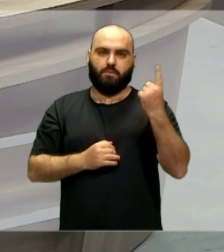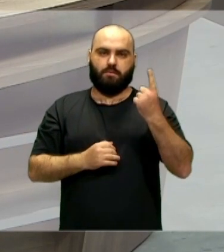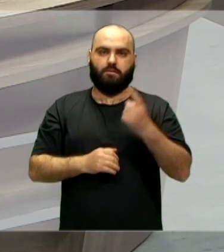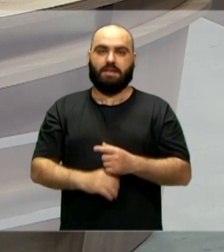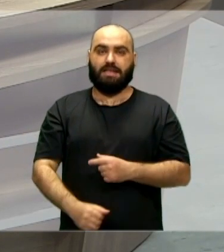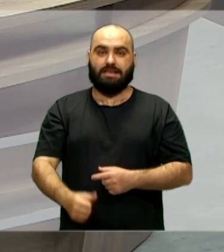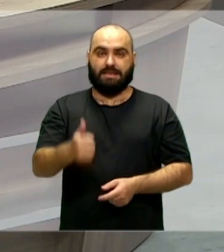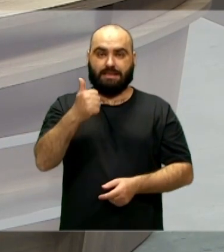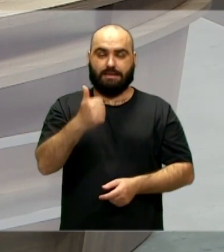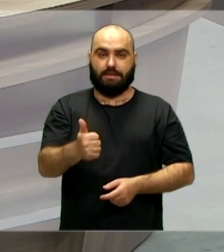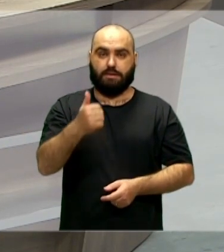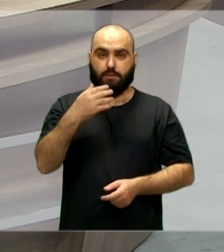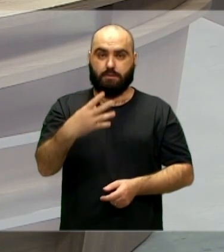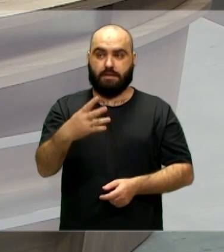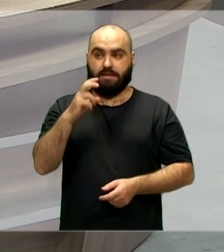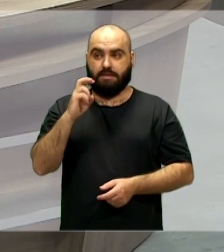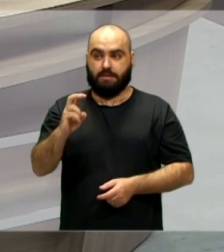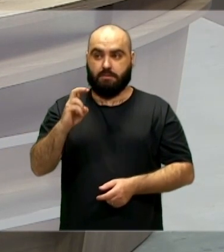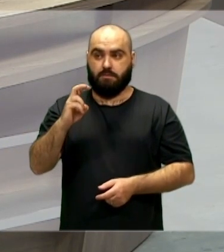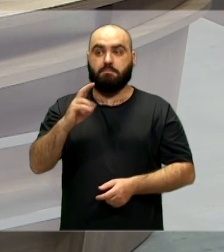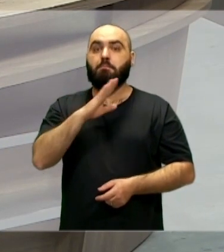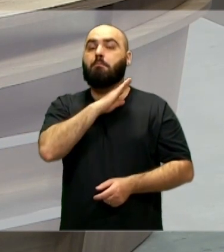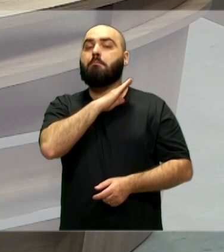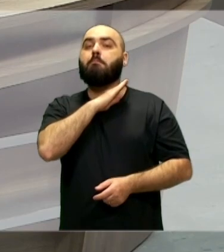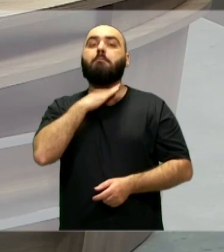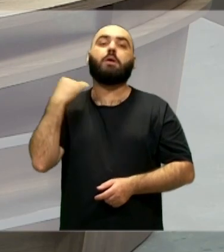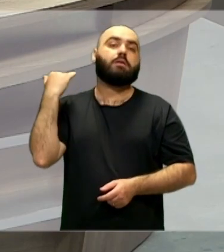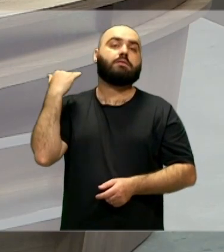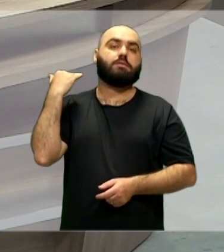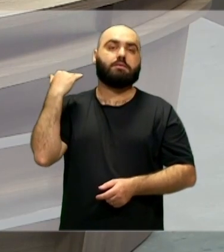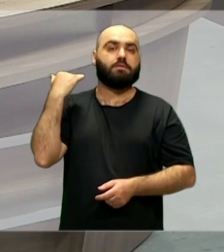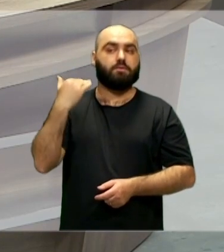145 pessoas trans mortas, assassinadas em